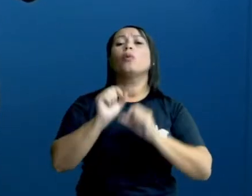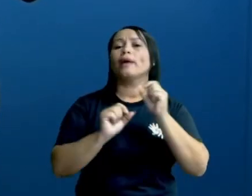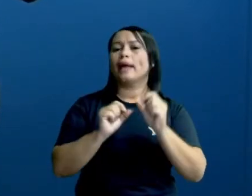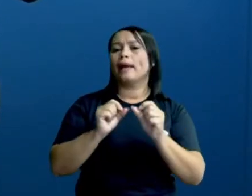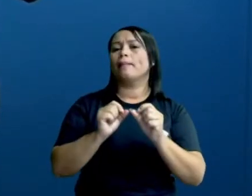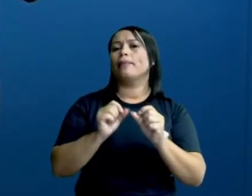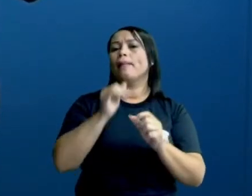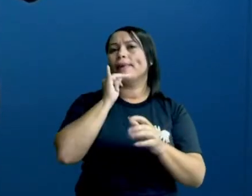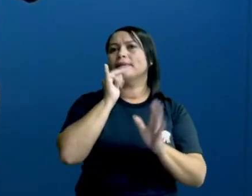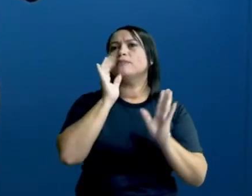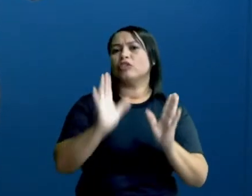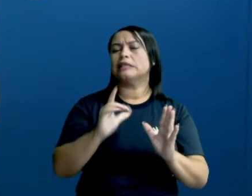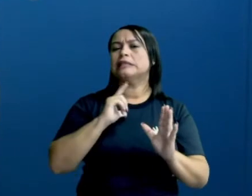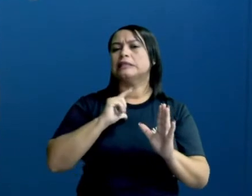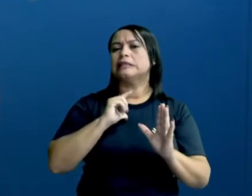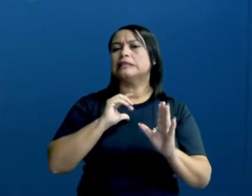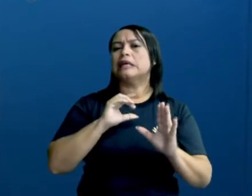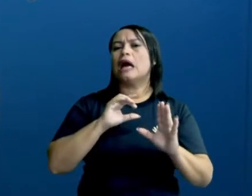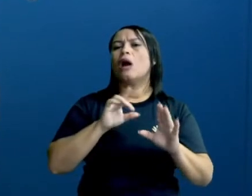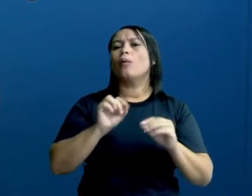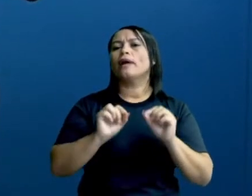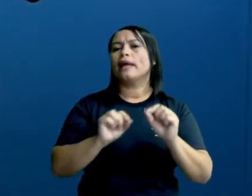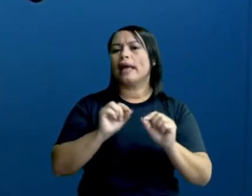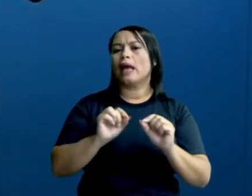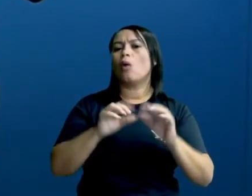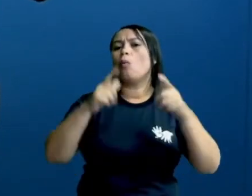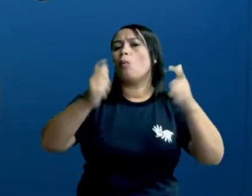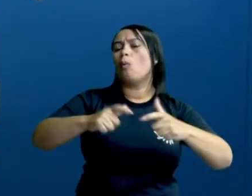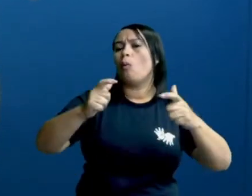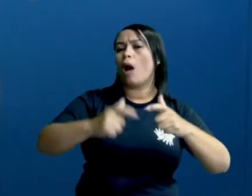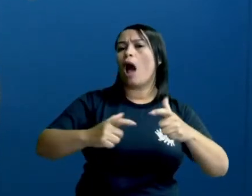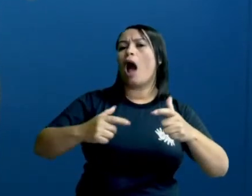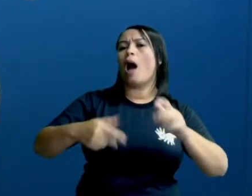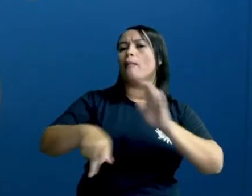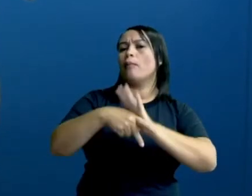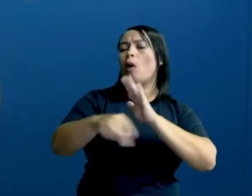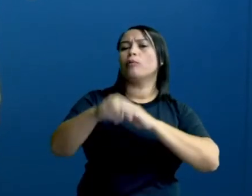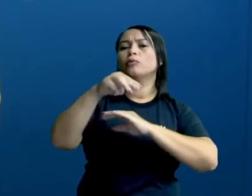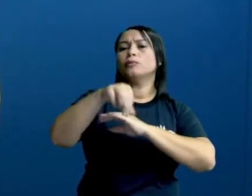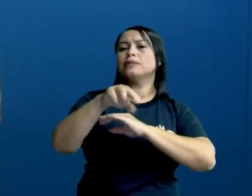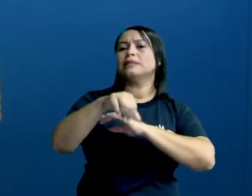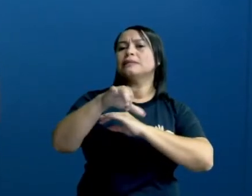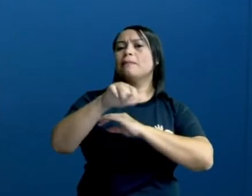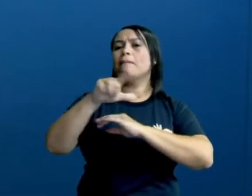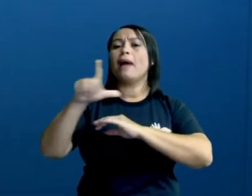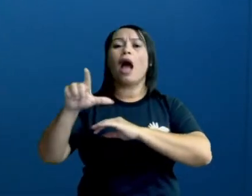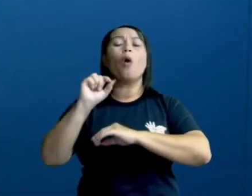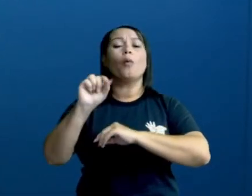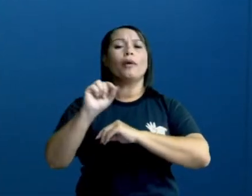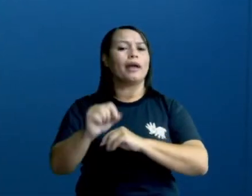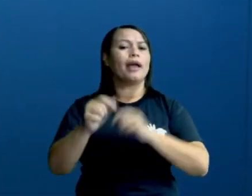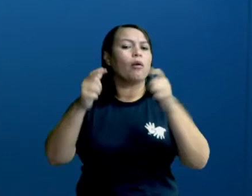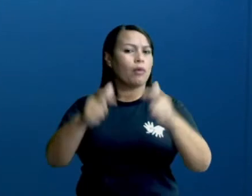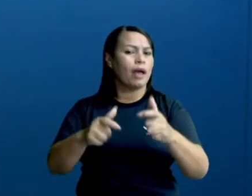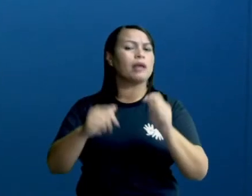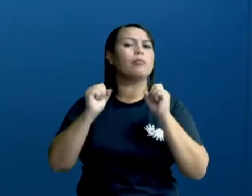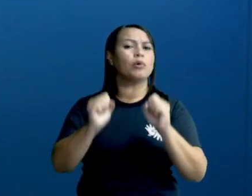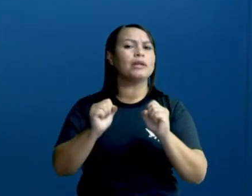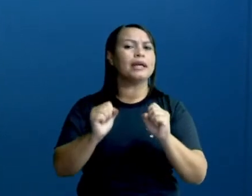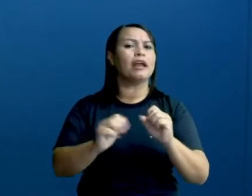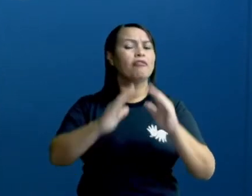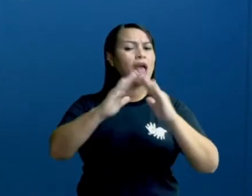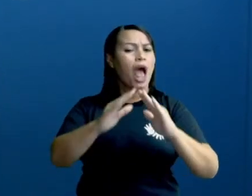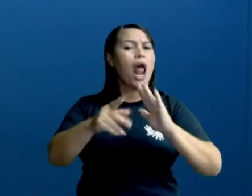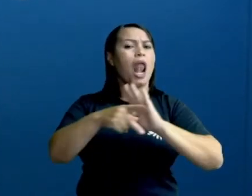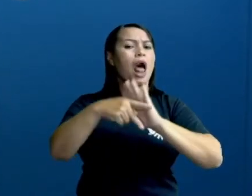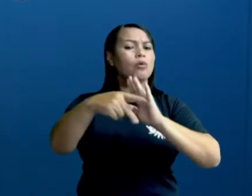Câmara Municipal ela já existia, sendo que quem poderia fazer parte dessa Câmara Municipal, enquanto Portugal dominava,